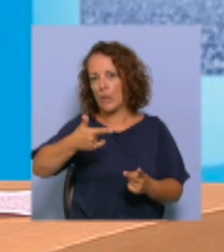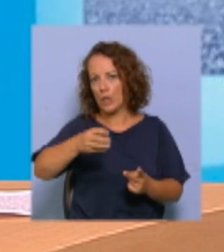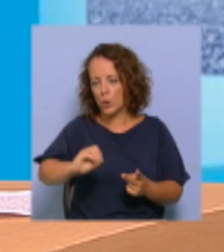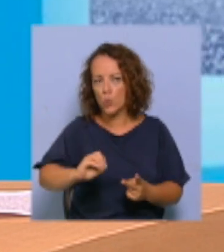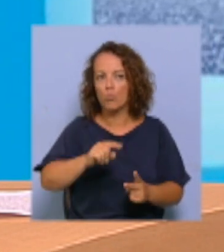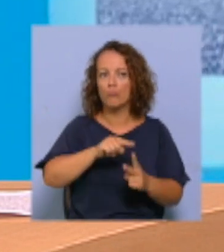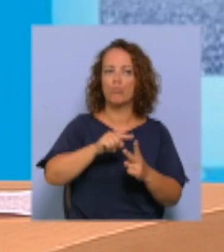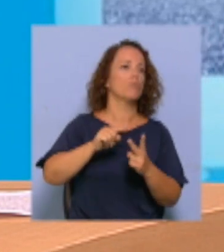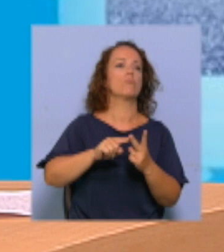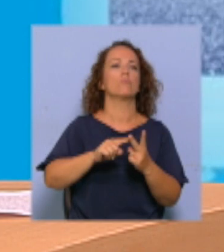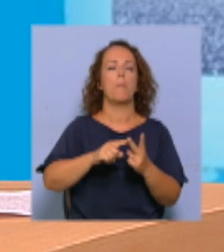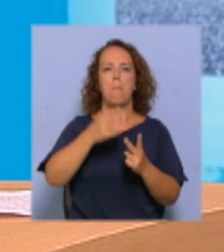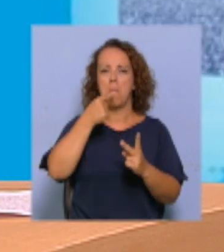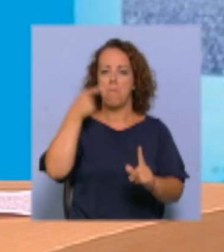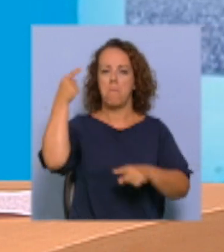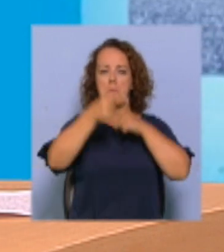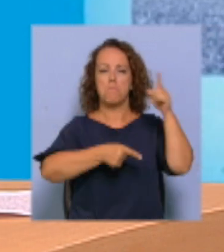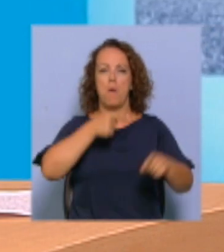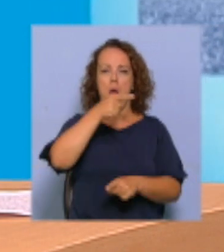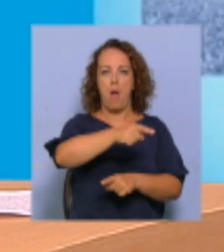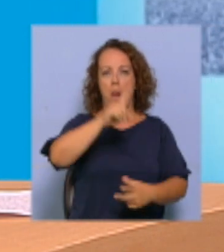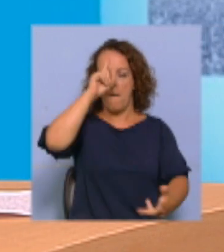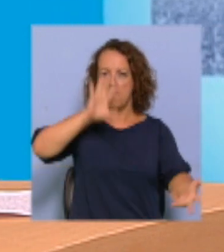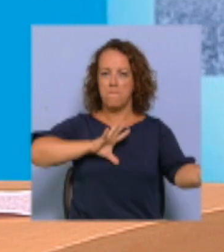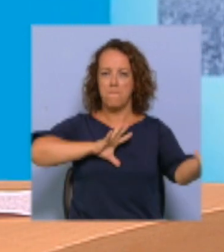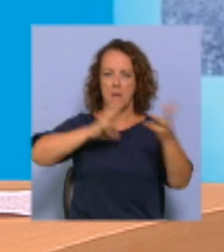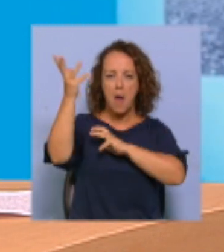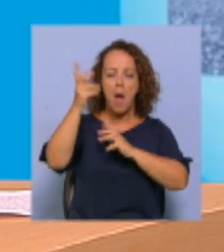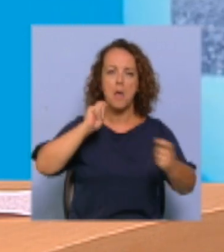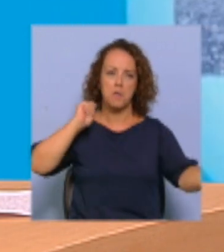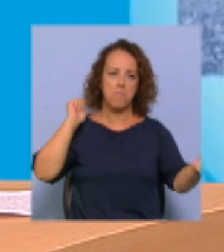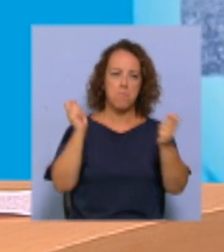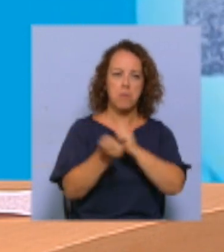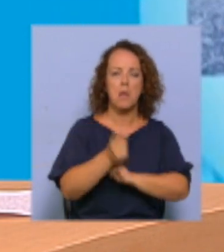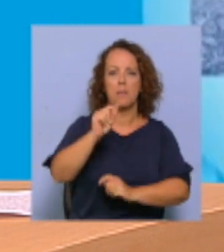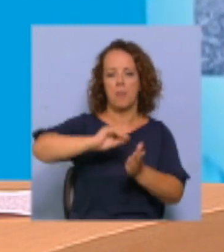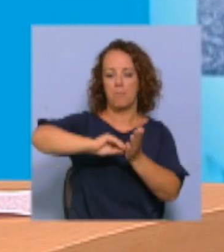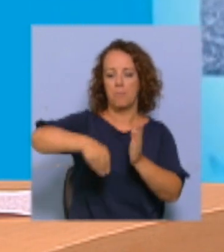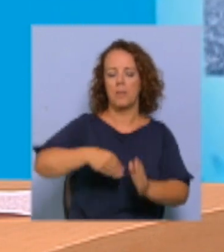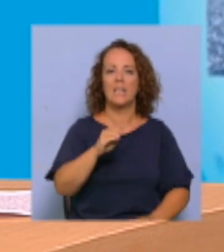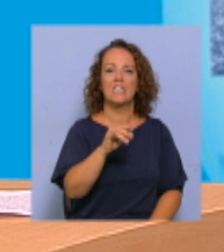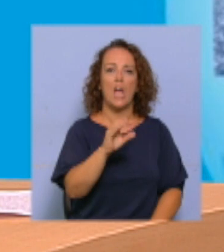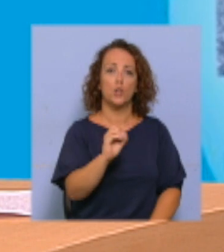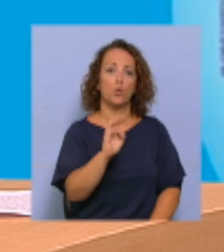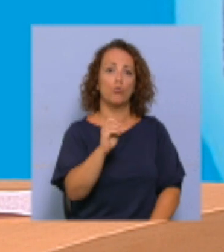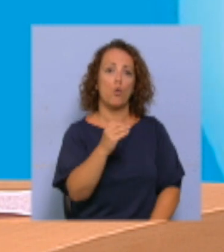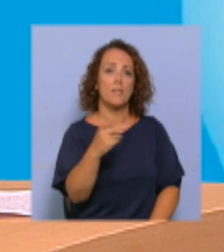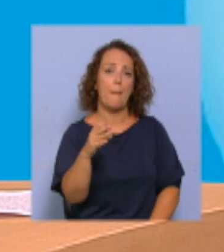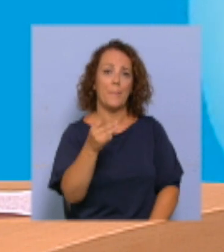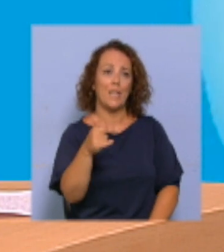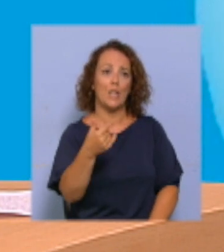insuspeitos de serem radicais, fanáticos, assinado por Sérgio Sousa Pinto, por exemplo, que é, dentro